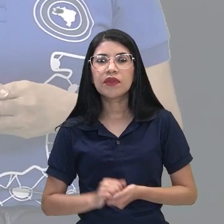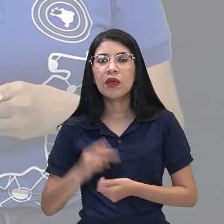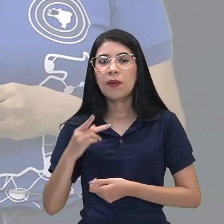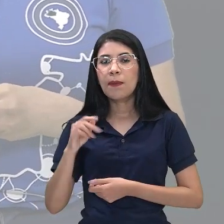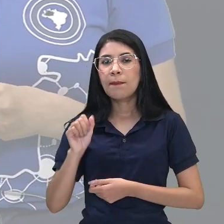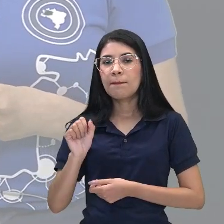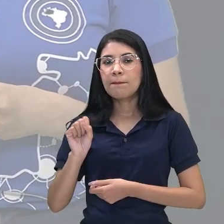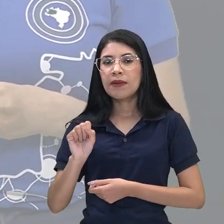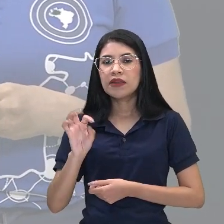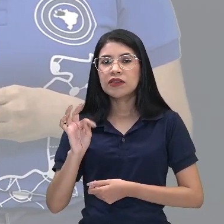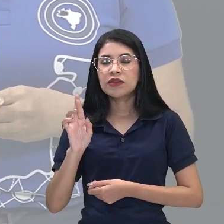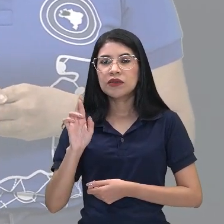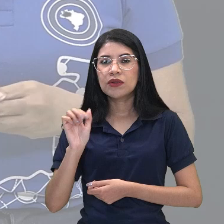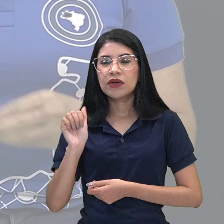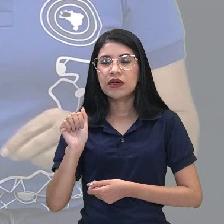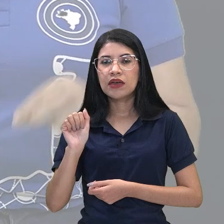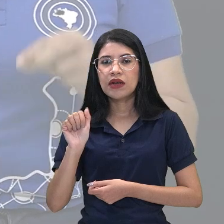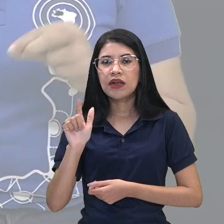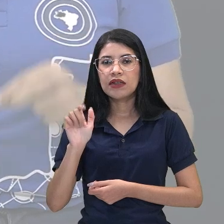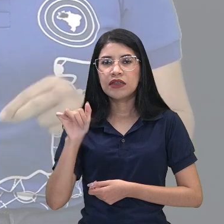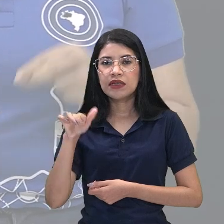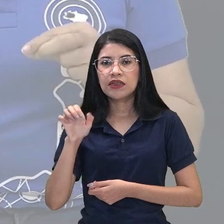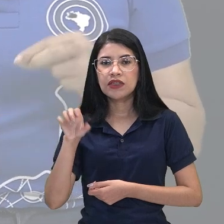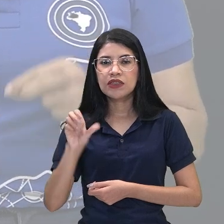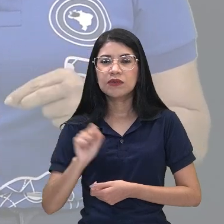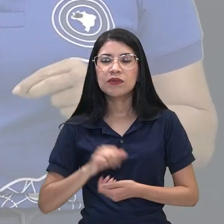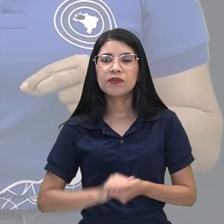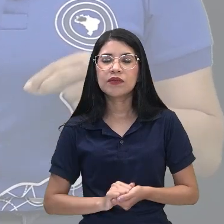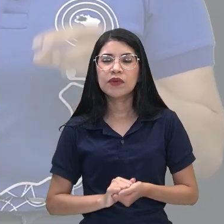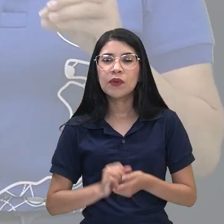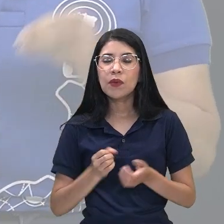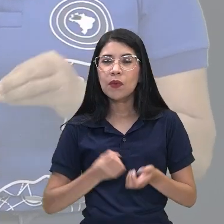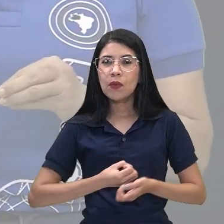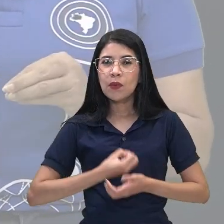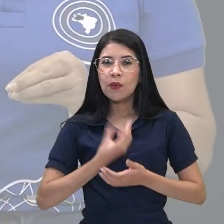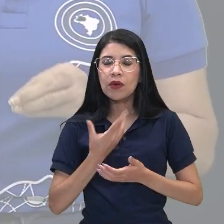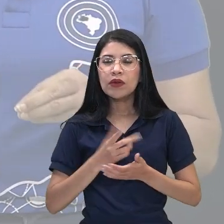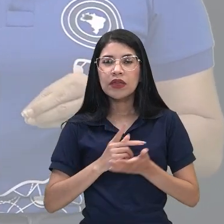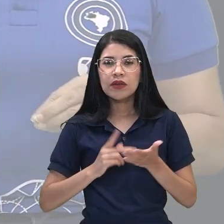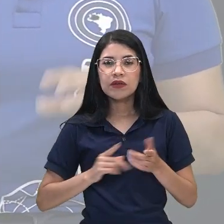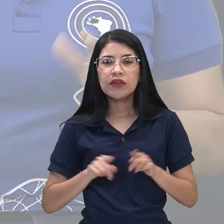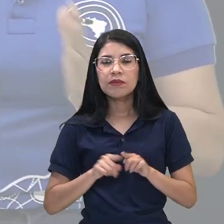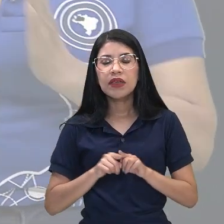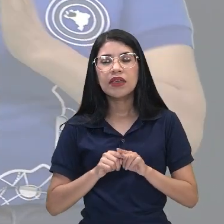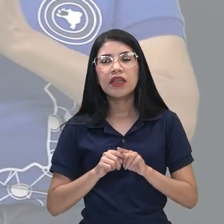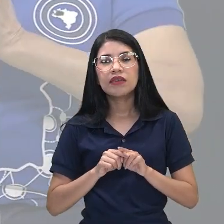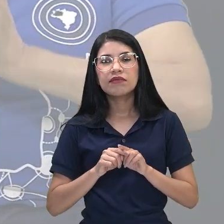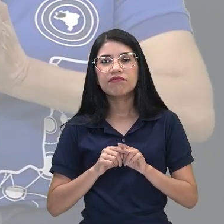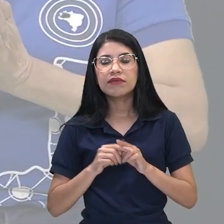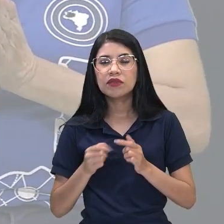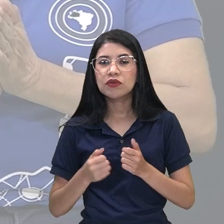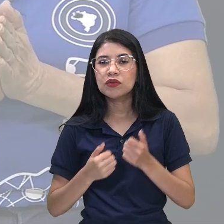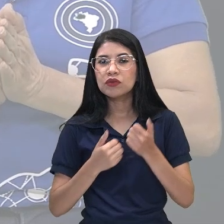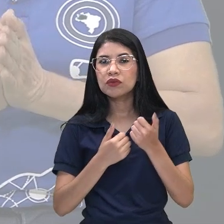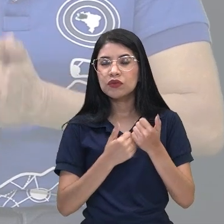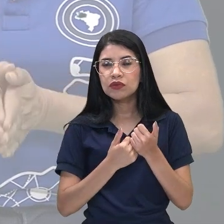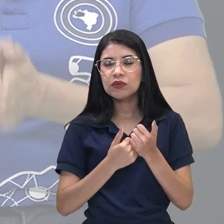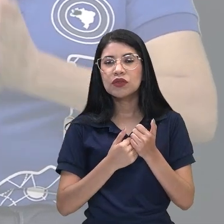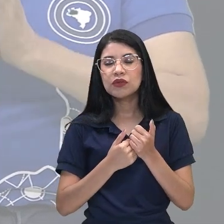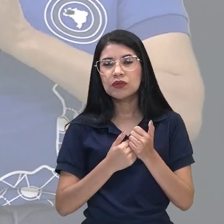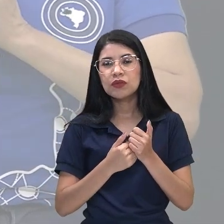Pastoralismo, eu lírico assume outra identidade, né? Então, o eu